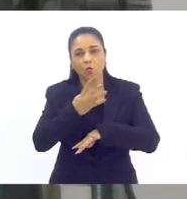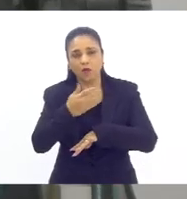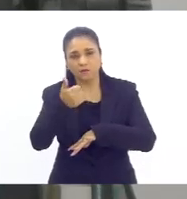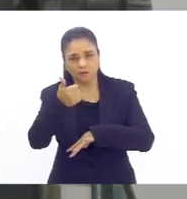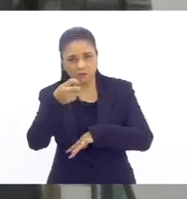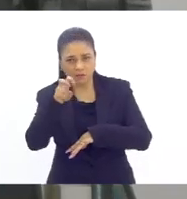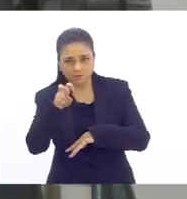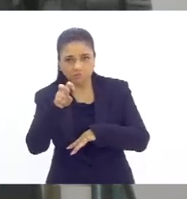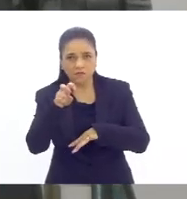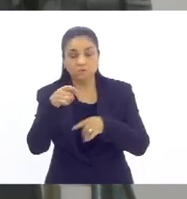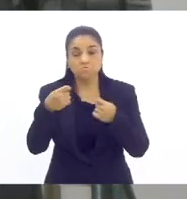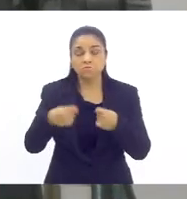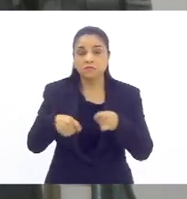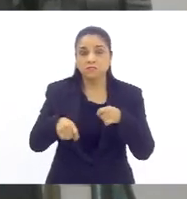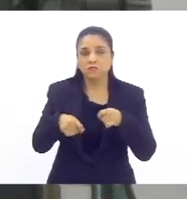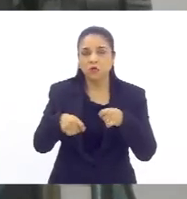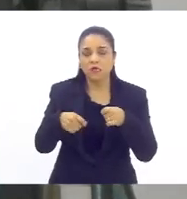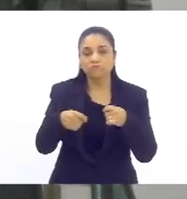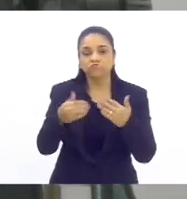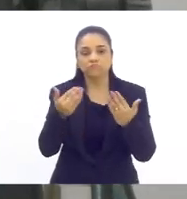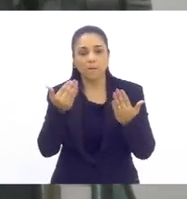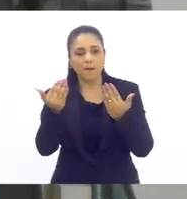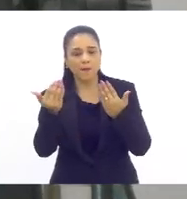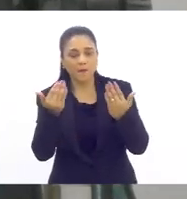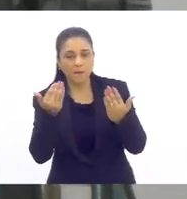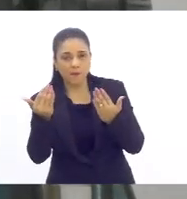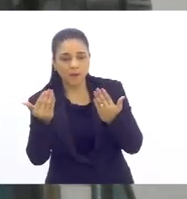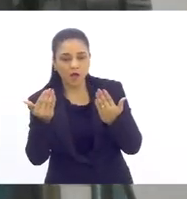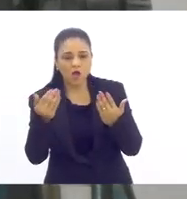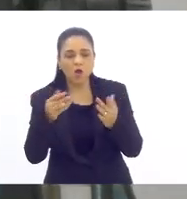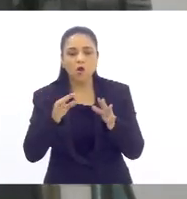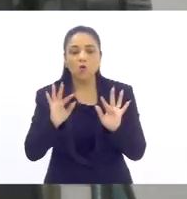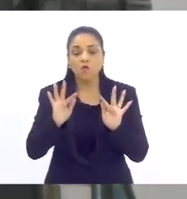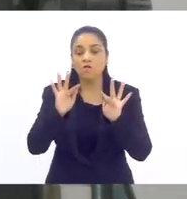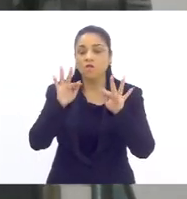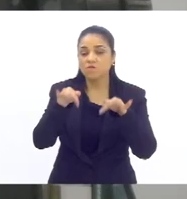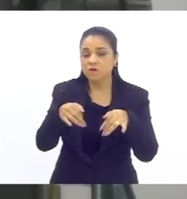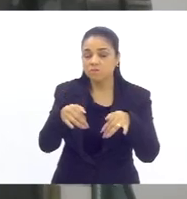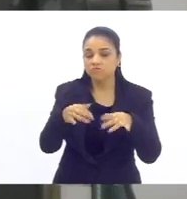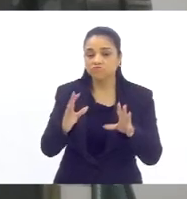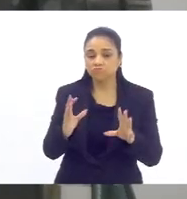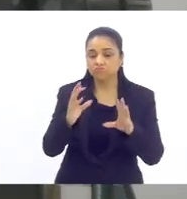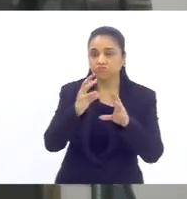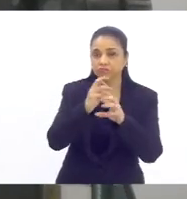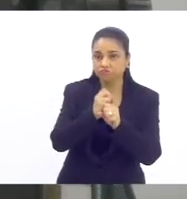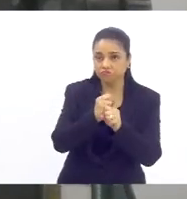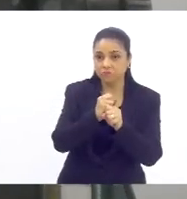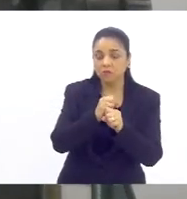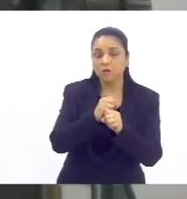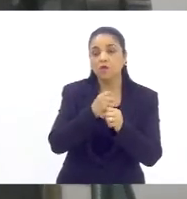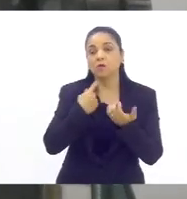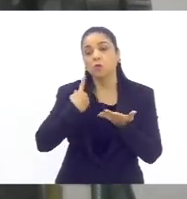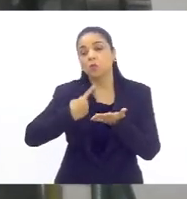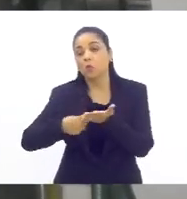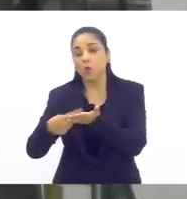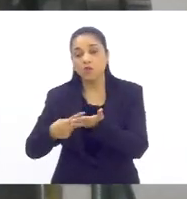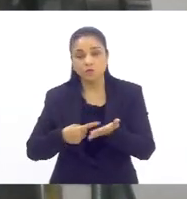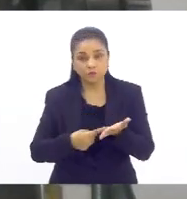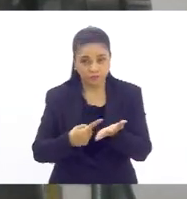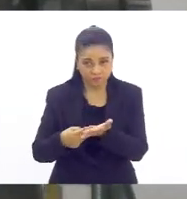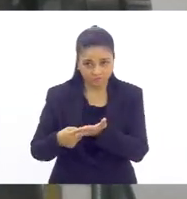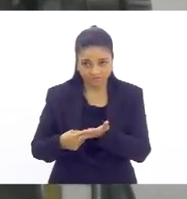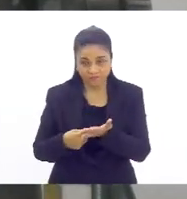balancinho tipo assim olha que conclusão que a gente chegou Qual é o dever de casa que cada um tem gente não fica aquela história e agora